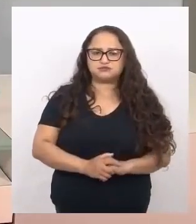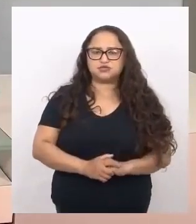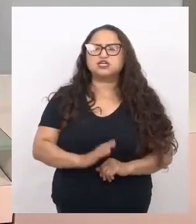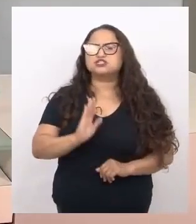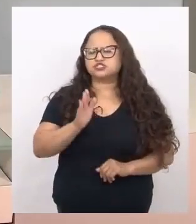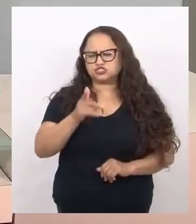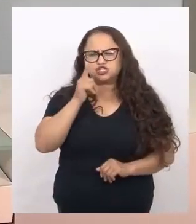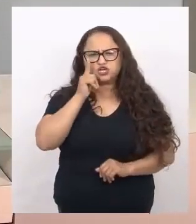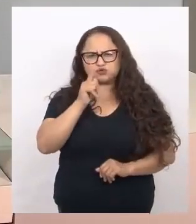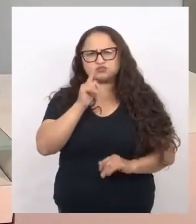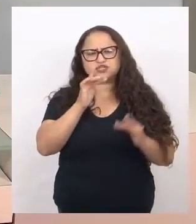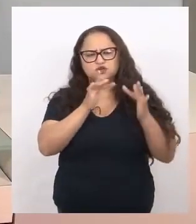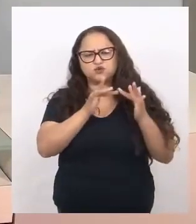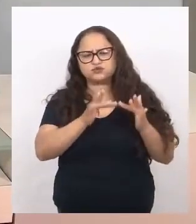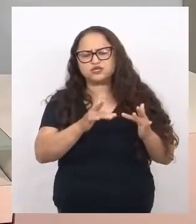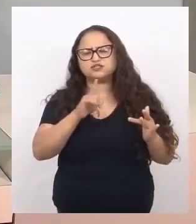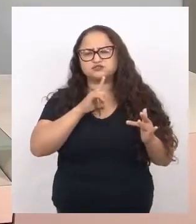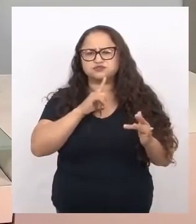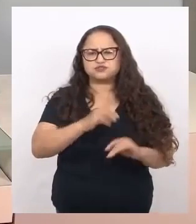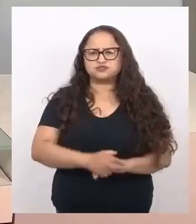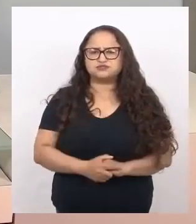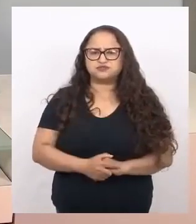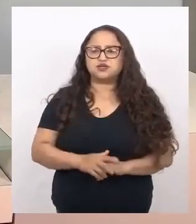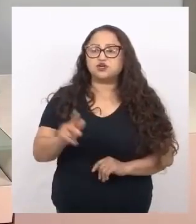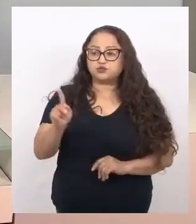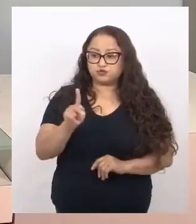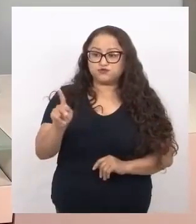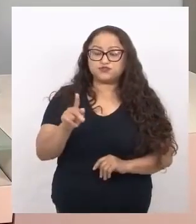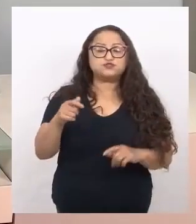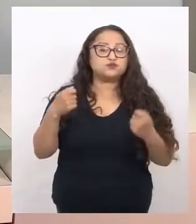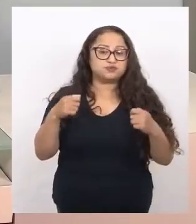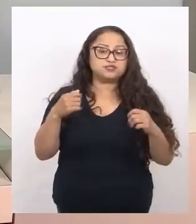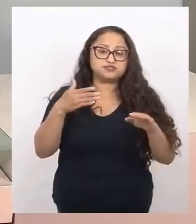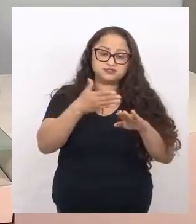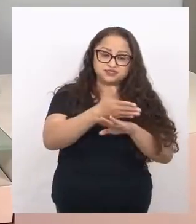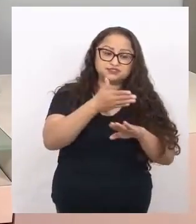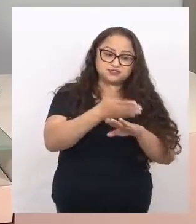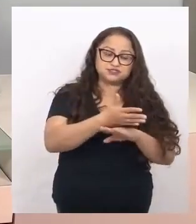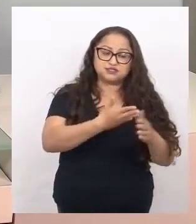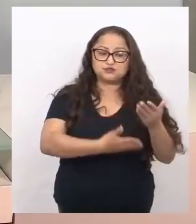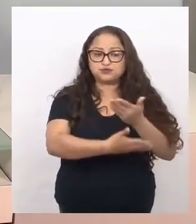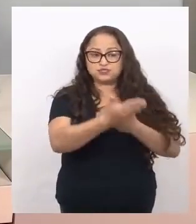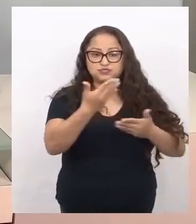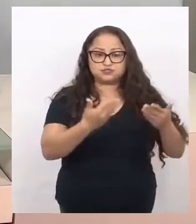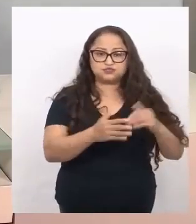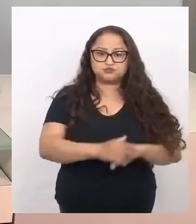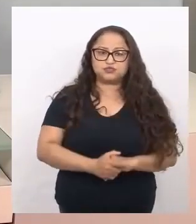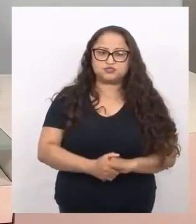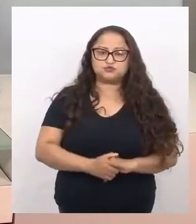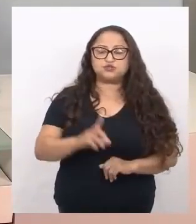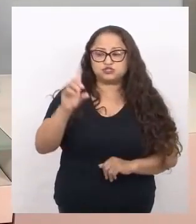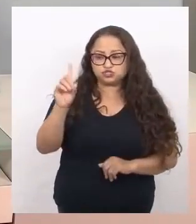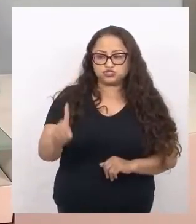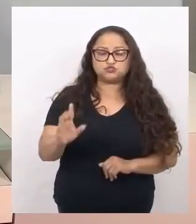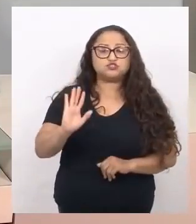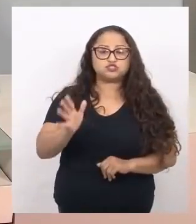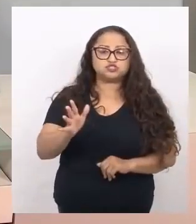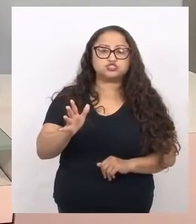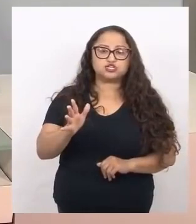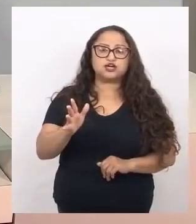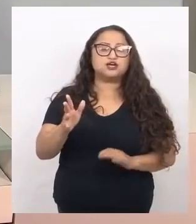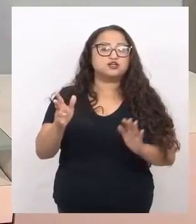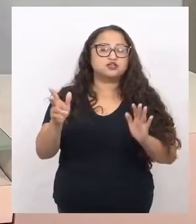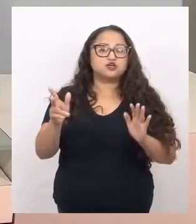consegue entrar em contato com a gente. Docente precisa acessar o portal de atendimento, as diretorias conseguem entrar em contato direto com a